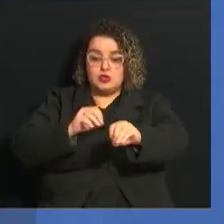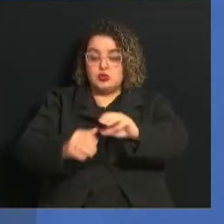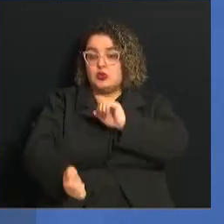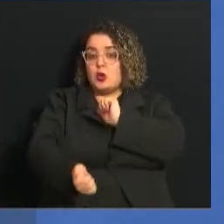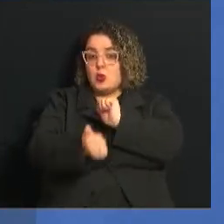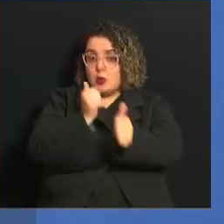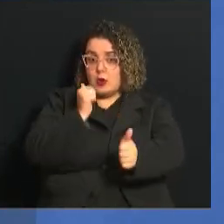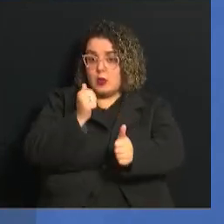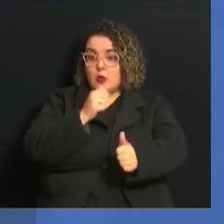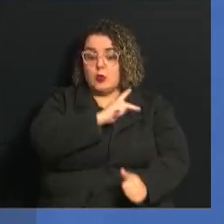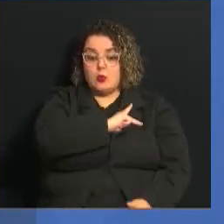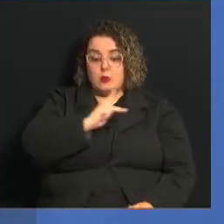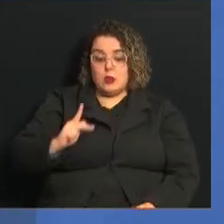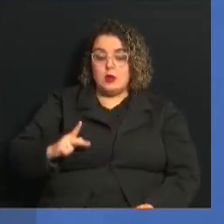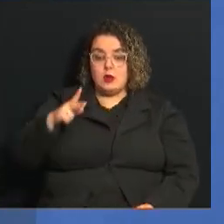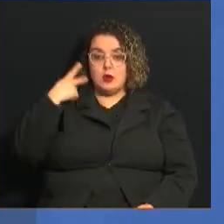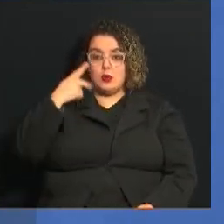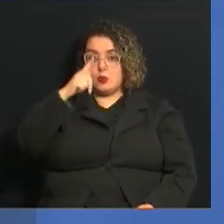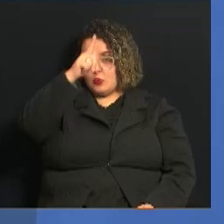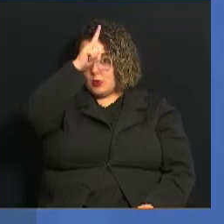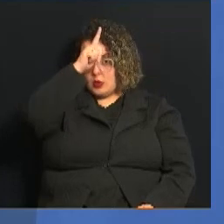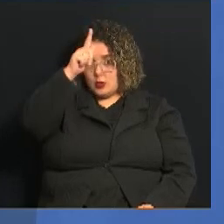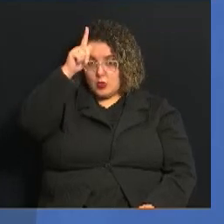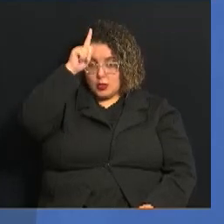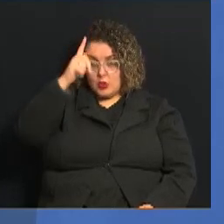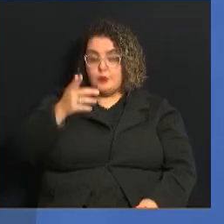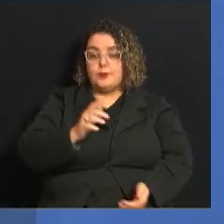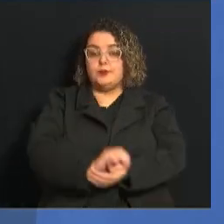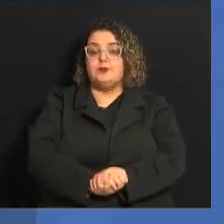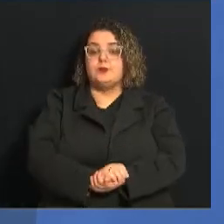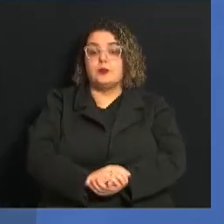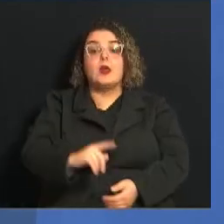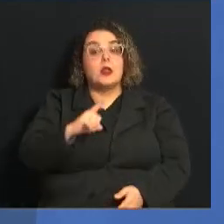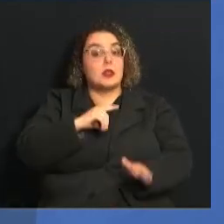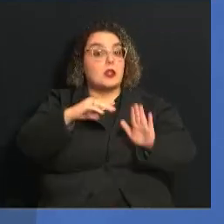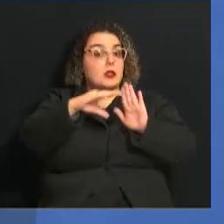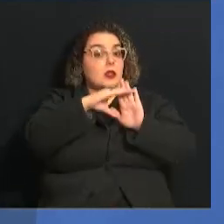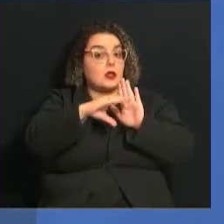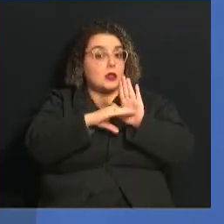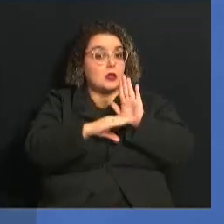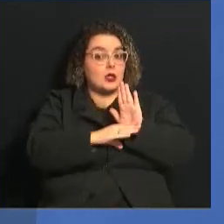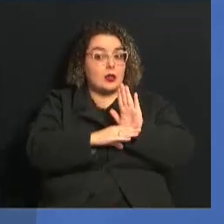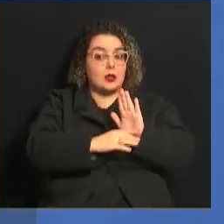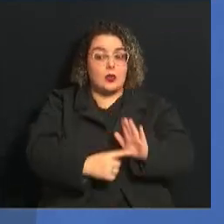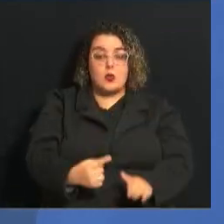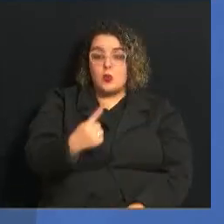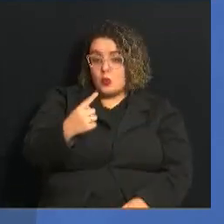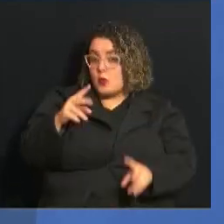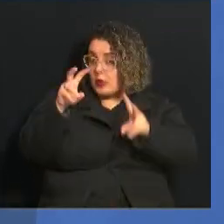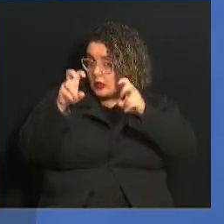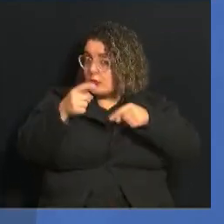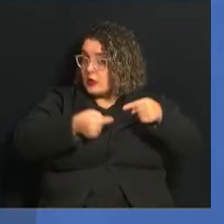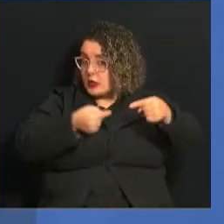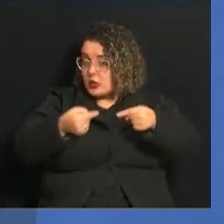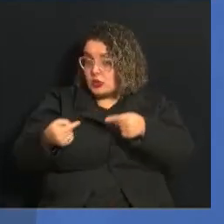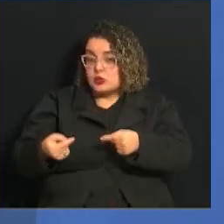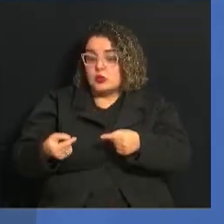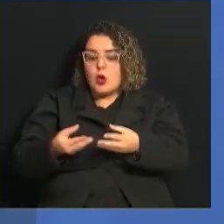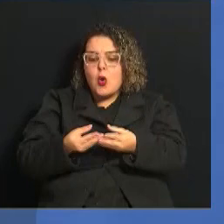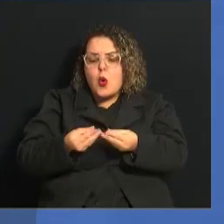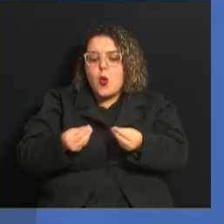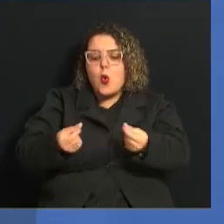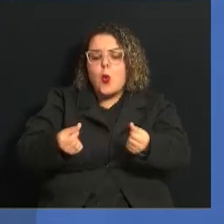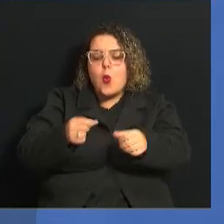sob a presidência do vereador Gustavo petta a gente tem aqui na pauta um tema e a qualidade